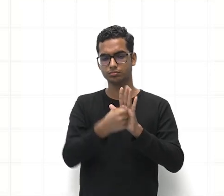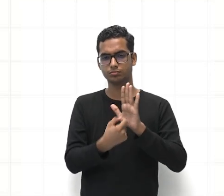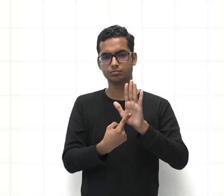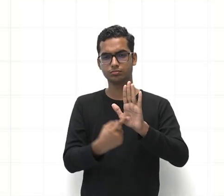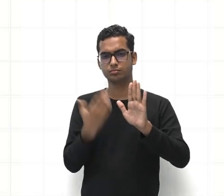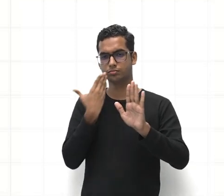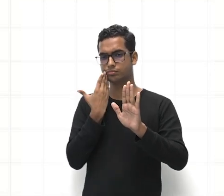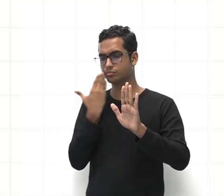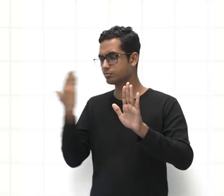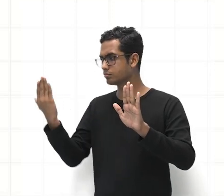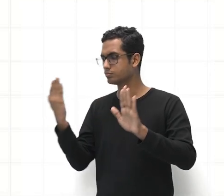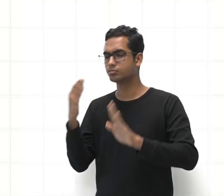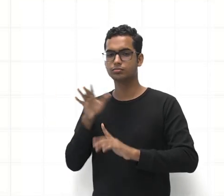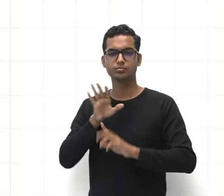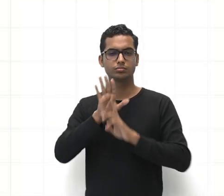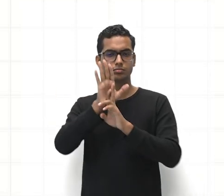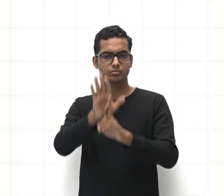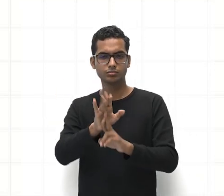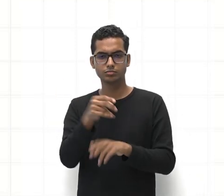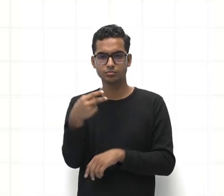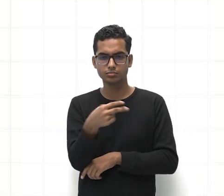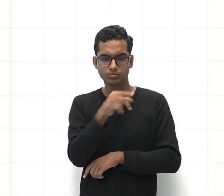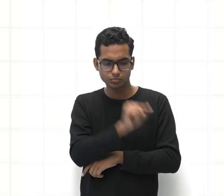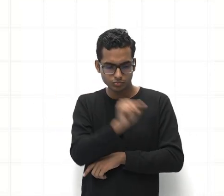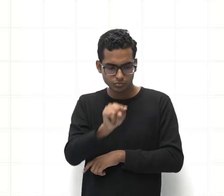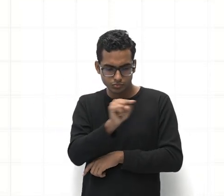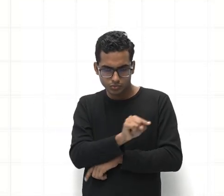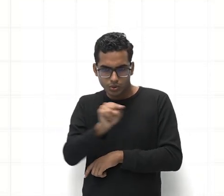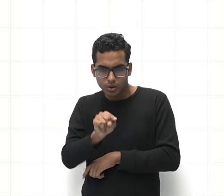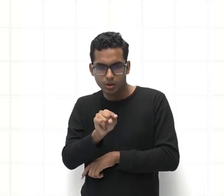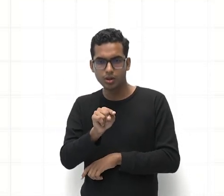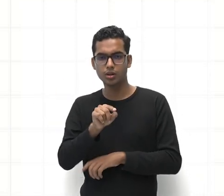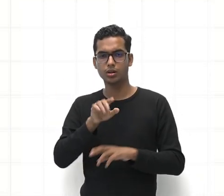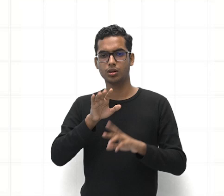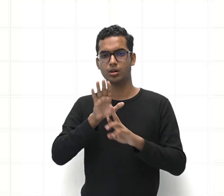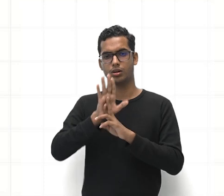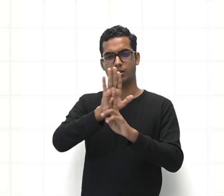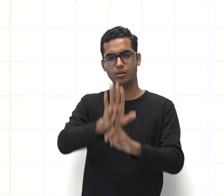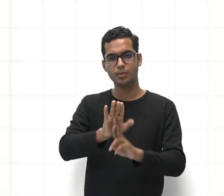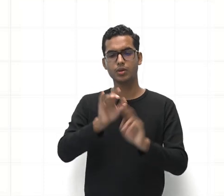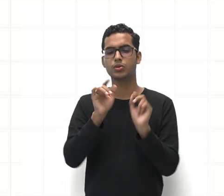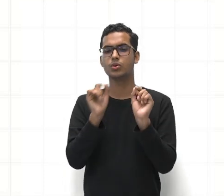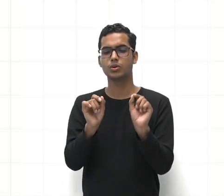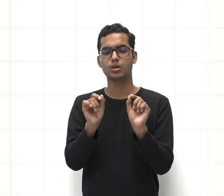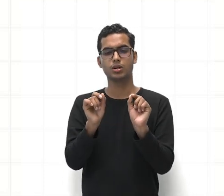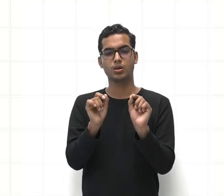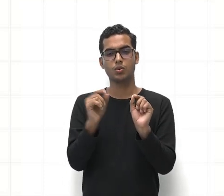aproximadamente, certo? Com o arredondamento,